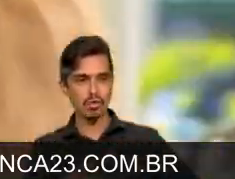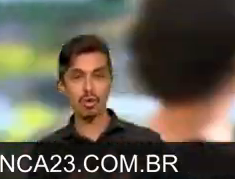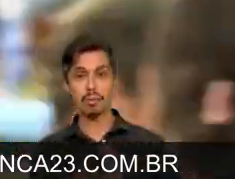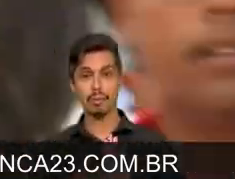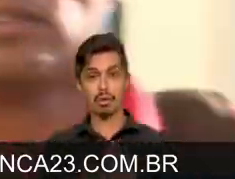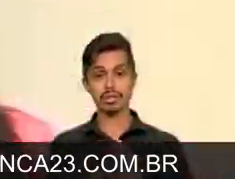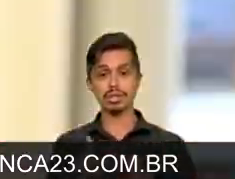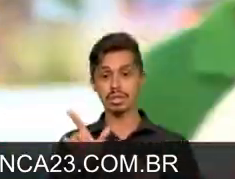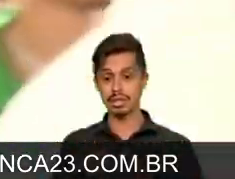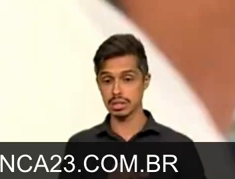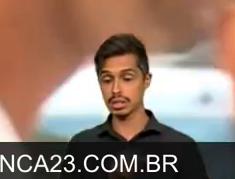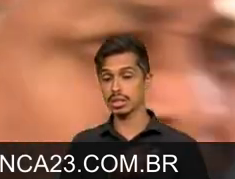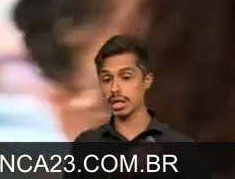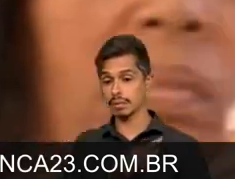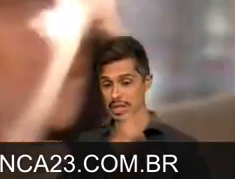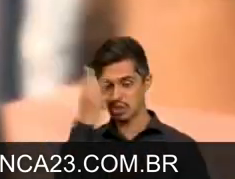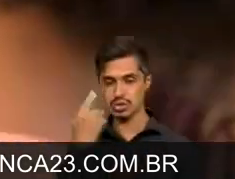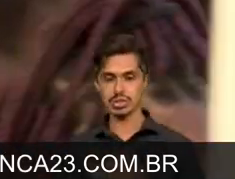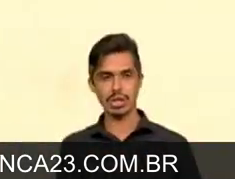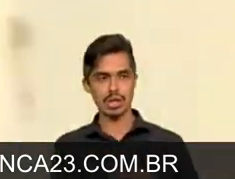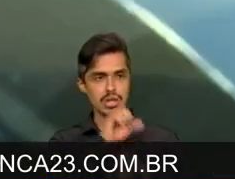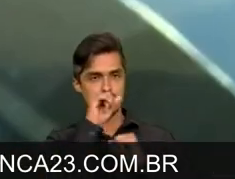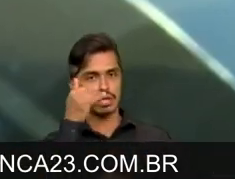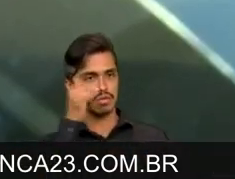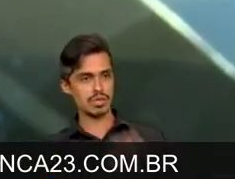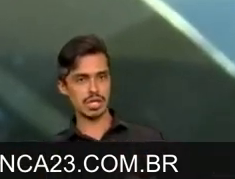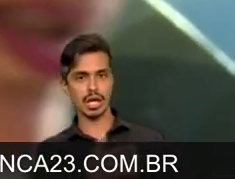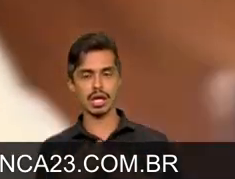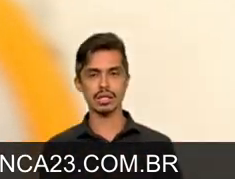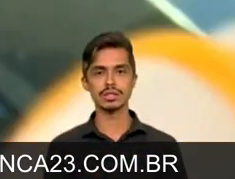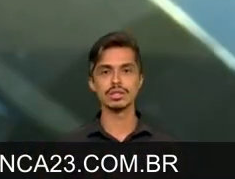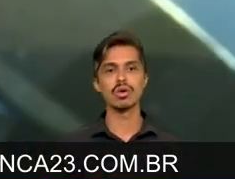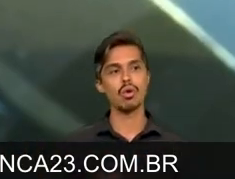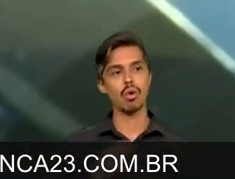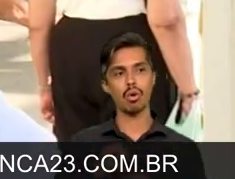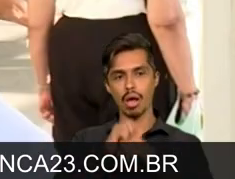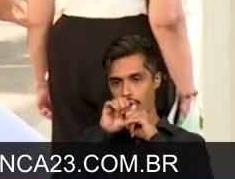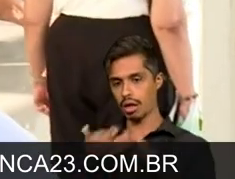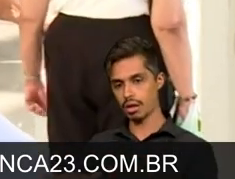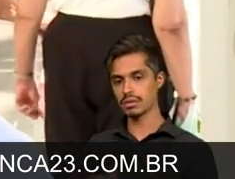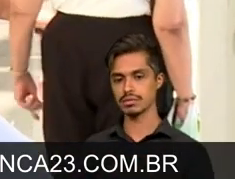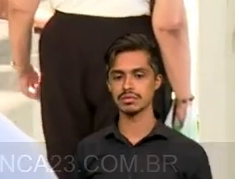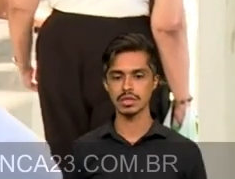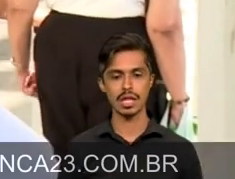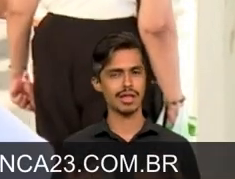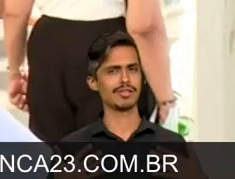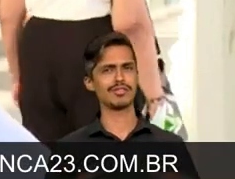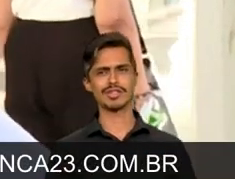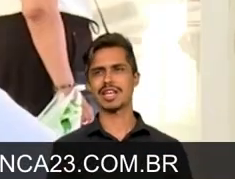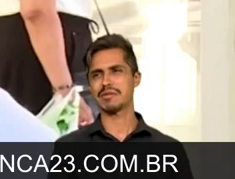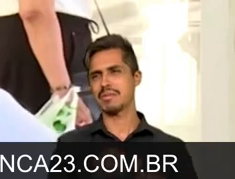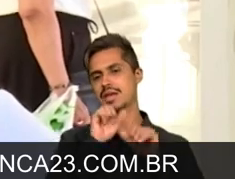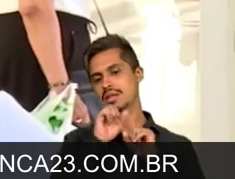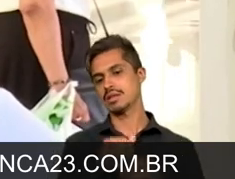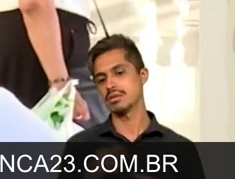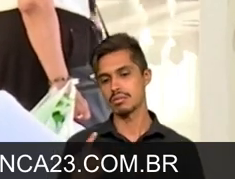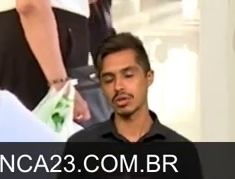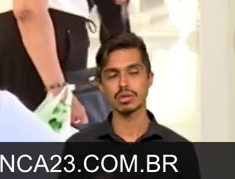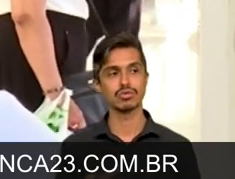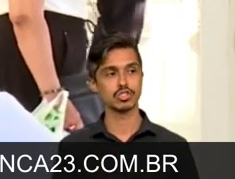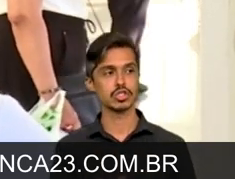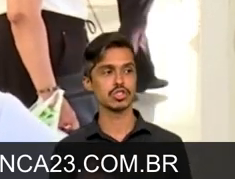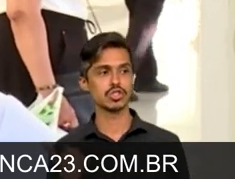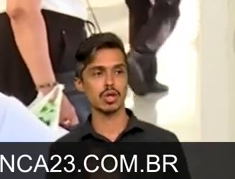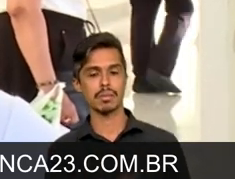avisa. Tem gente que não quer pegar uma virose ou passar a doença. Eu não estou querendo pegar a virose. É uma forma da gente